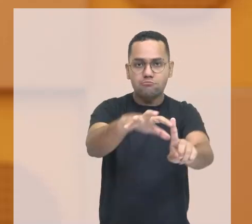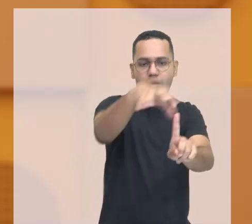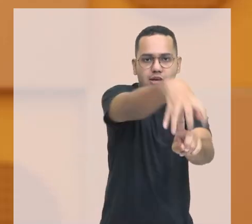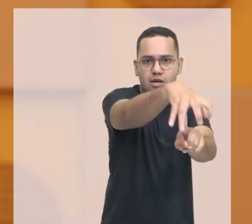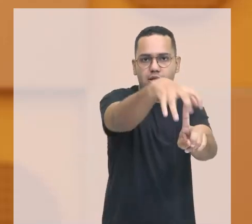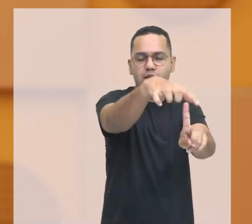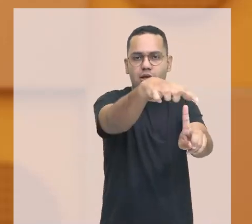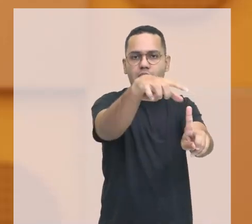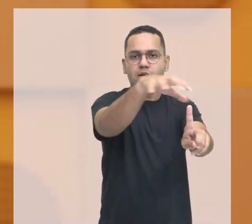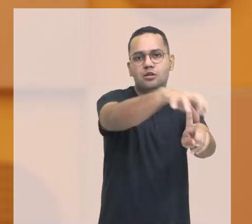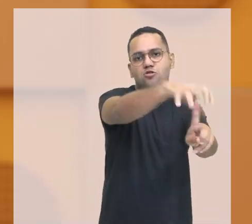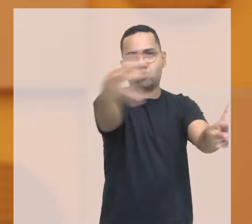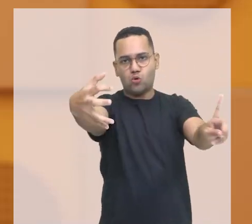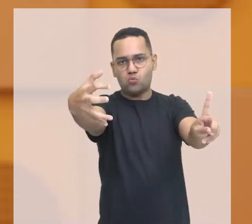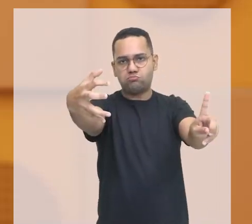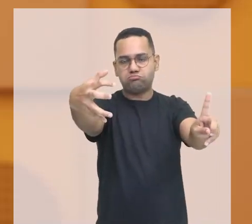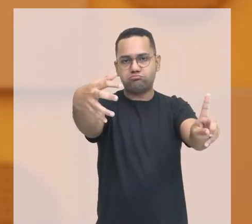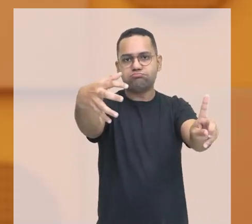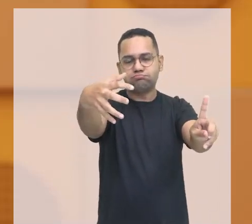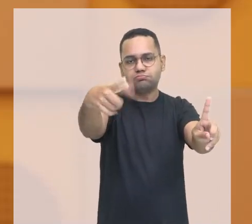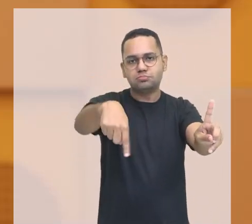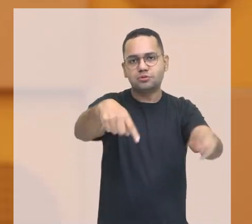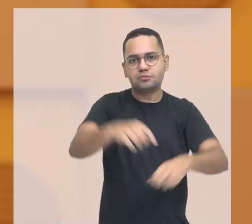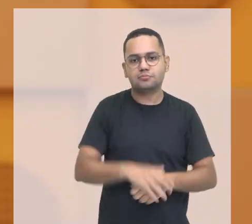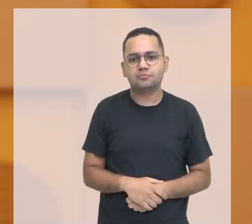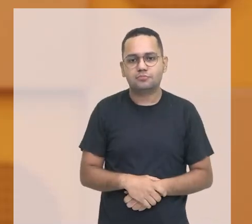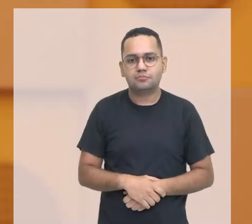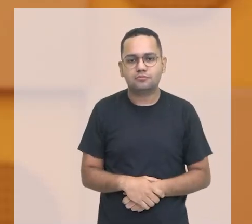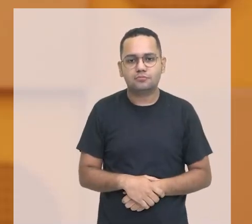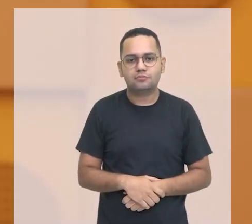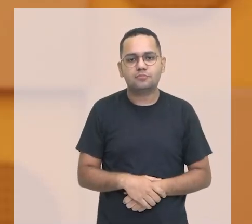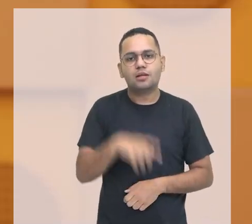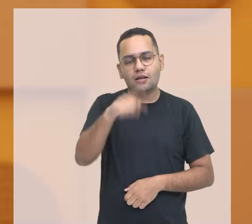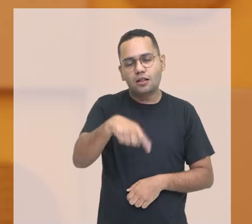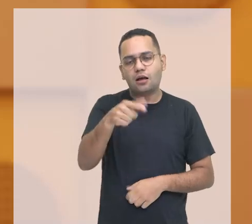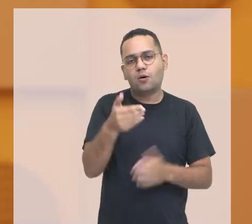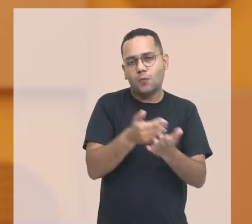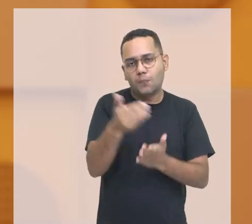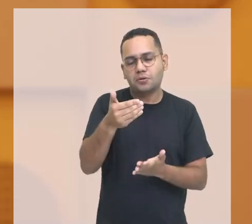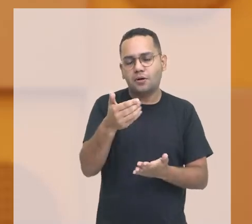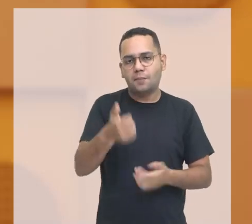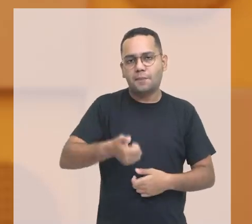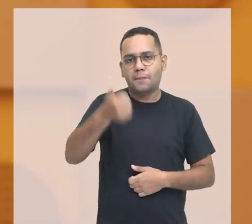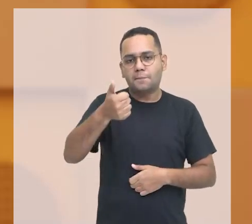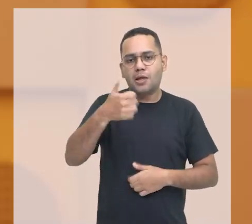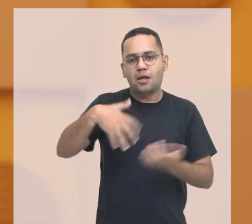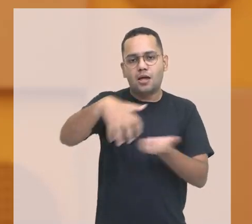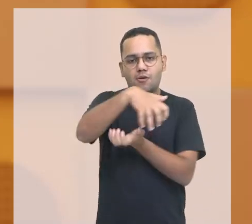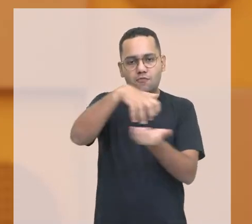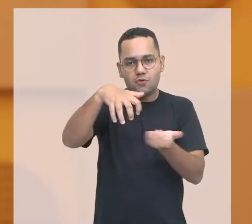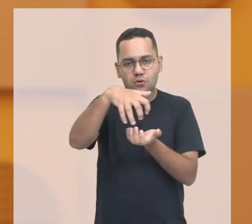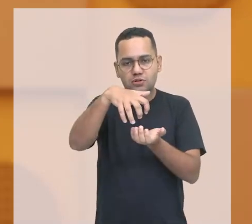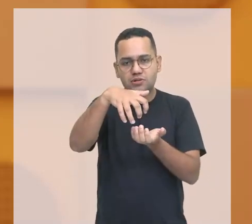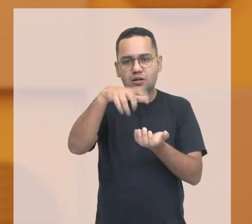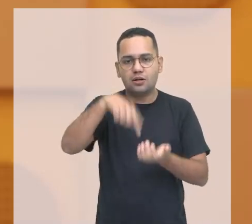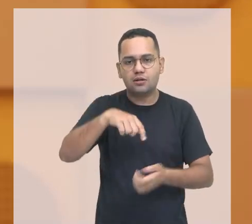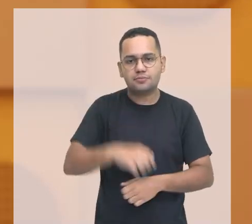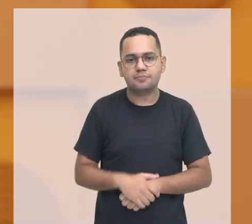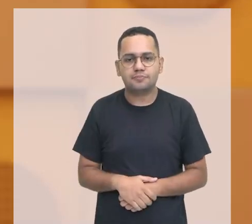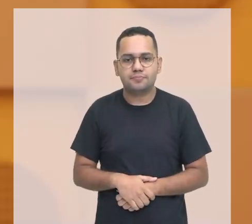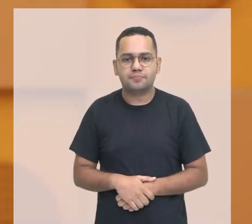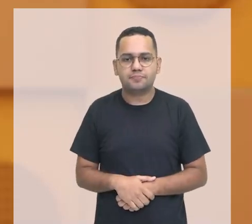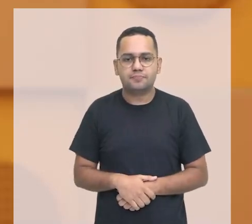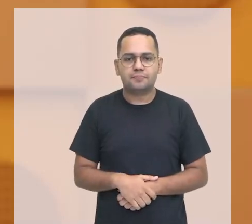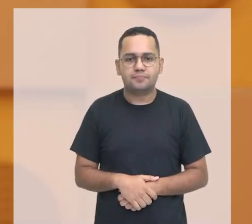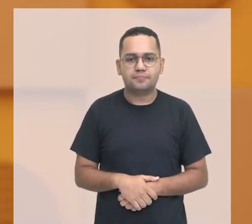a abdicar do seu trono, dando início à primeira fase da Revolução, que é chamada de Revolução Aristocrática